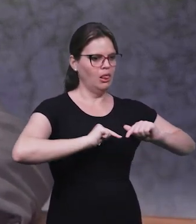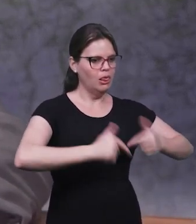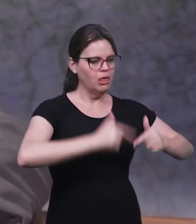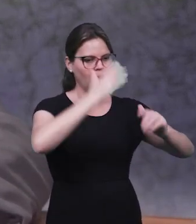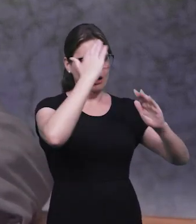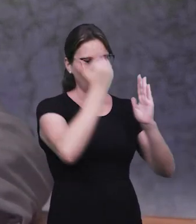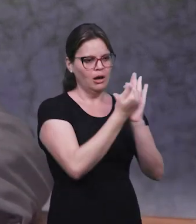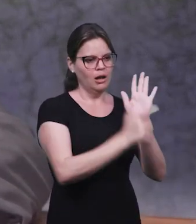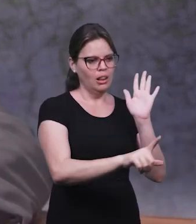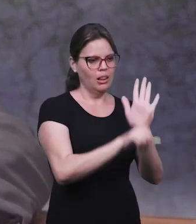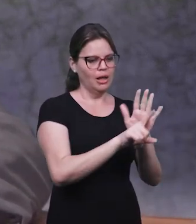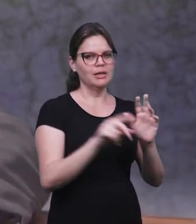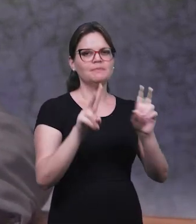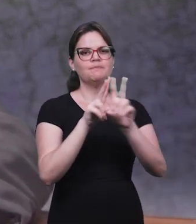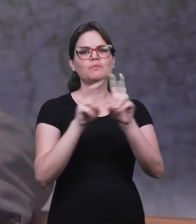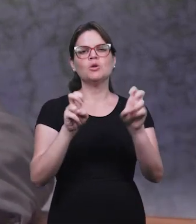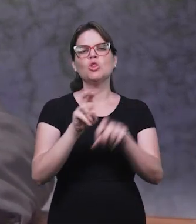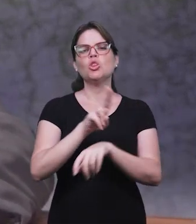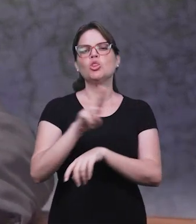versos 6,